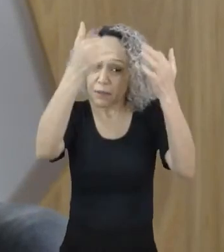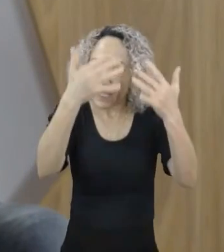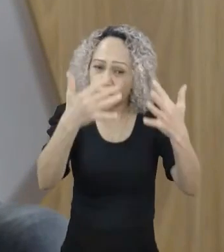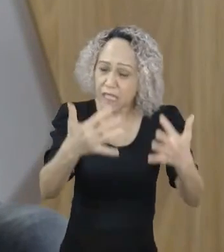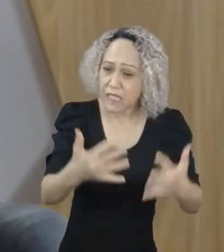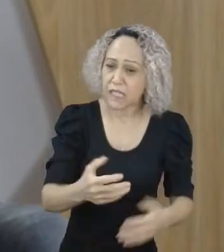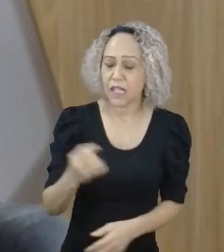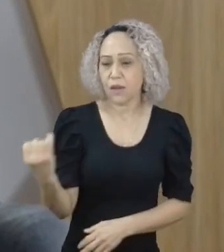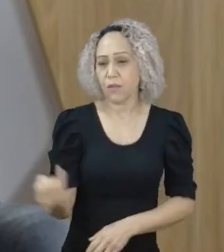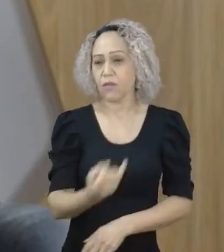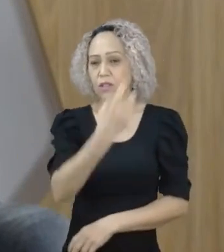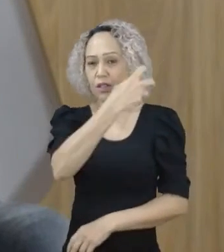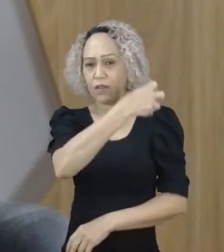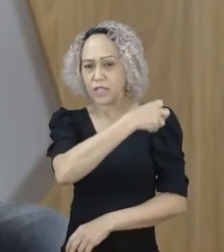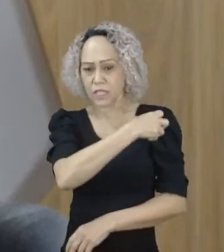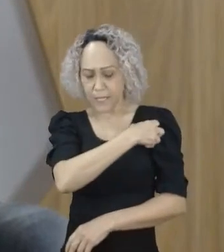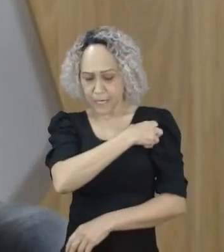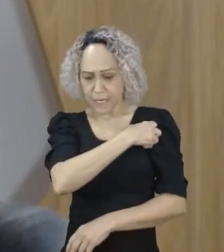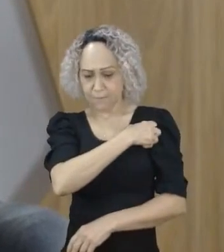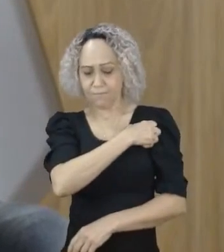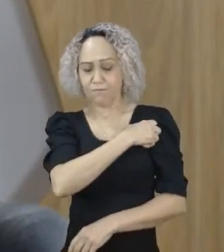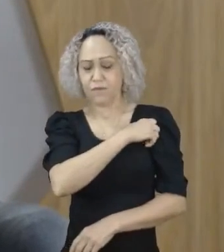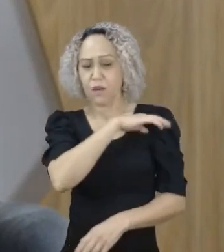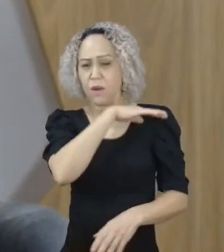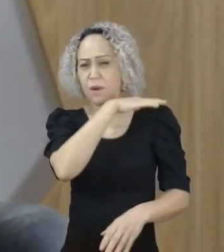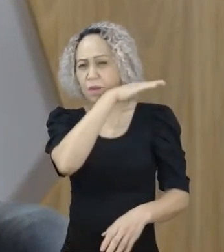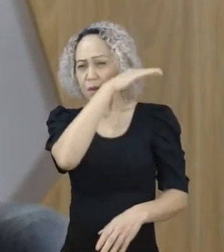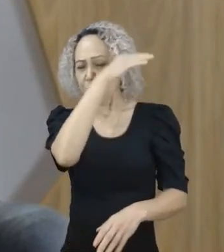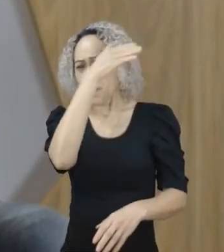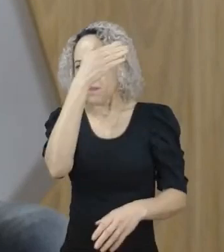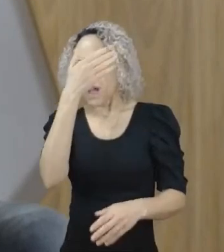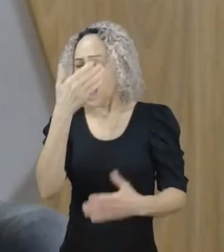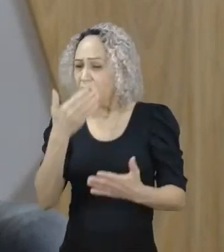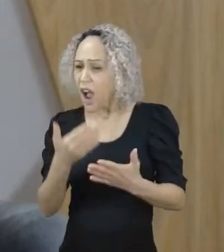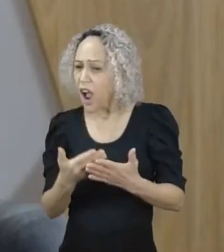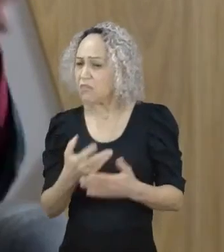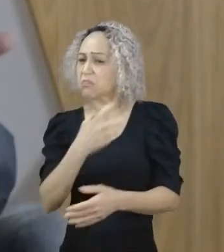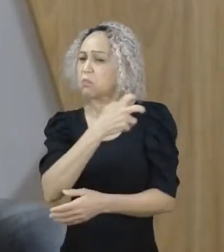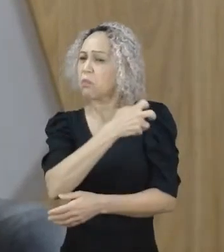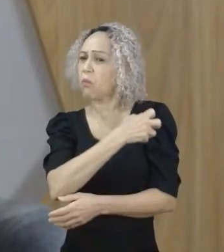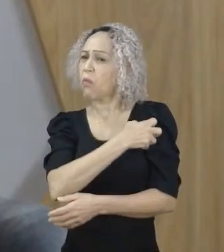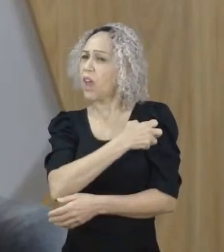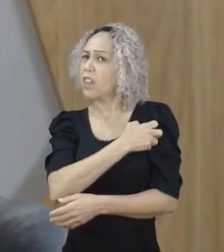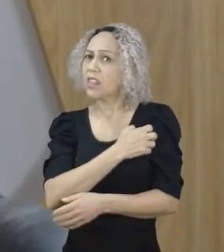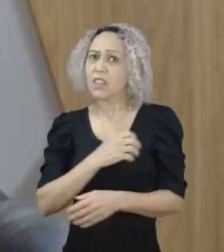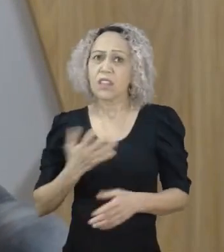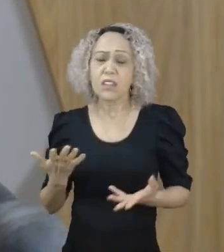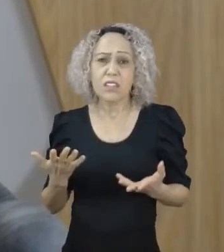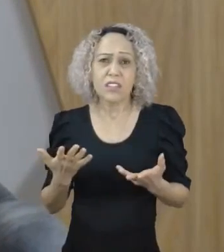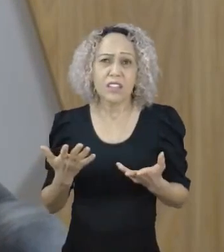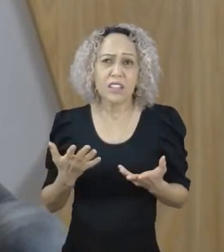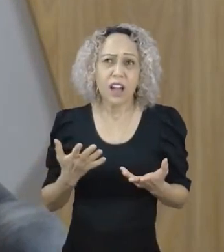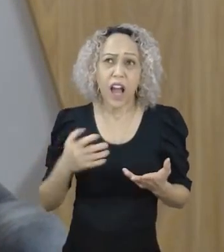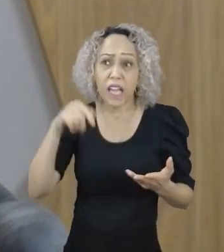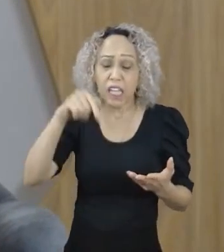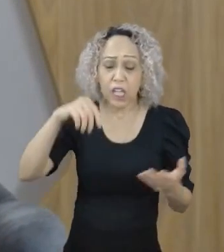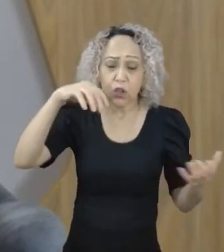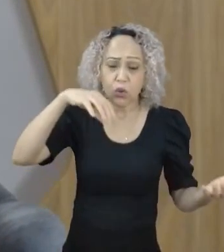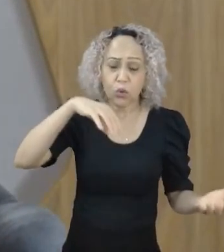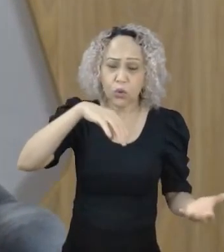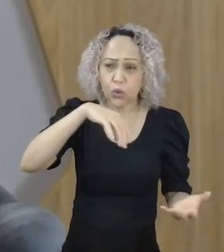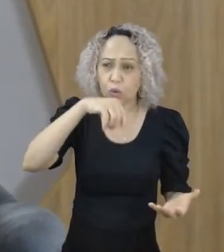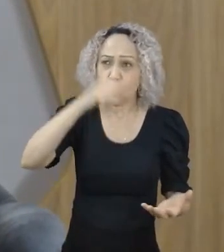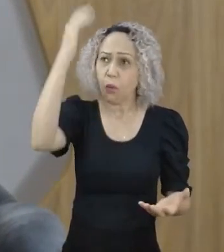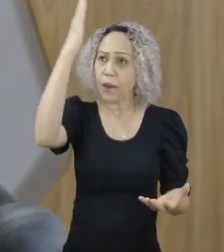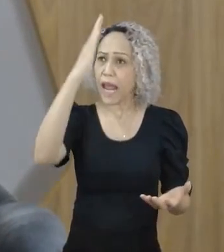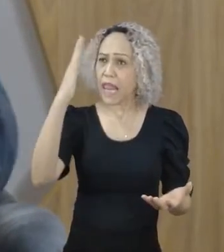de imunobiológicos, que foram feitos nos nossos governos, nós chegamos a ter o maior programa de vacinação do mundo, né? E